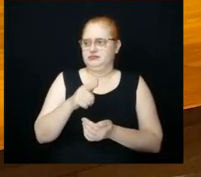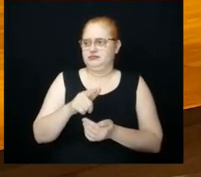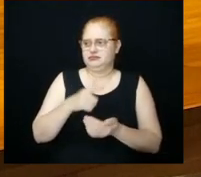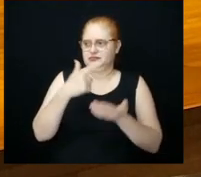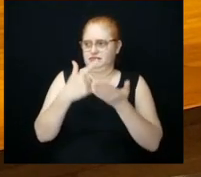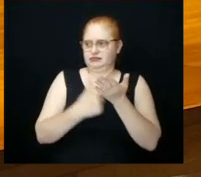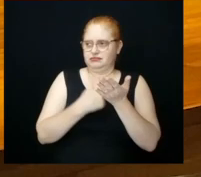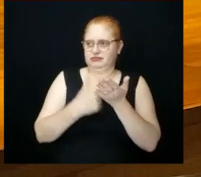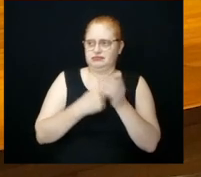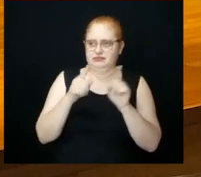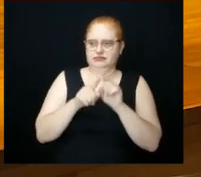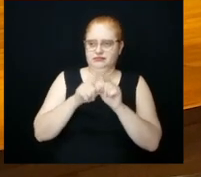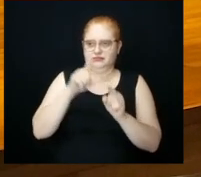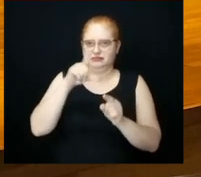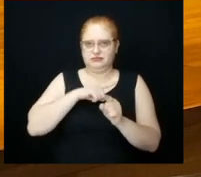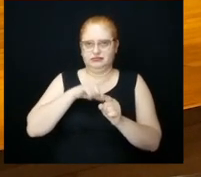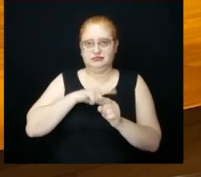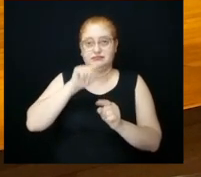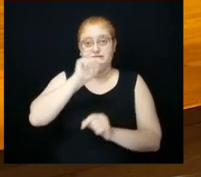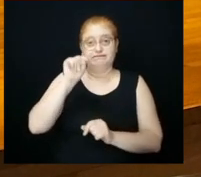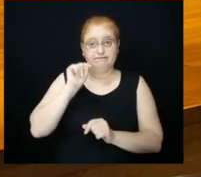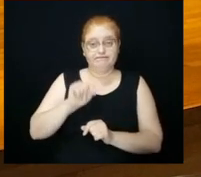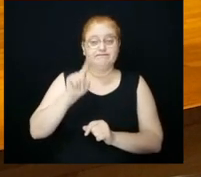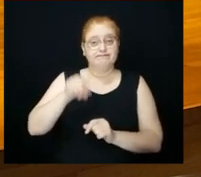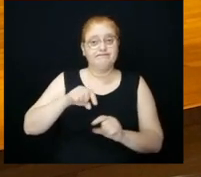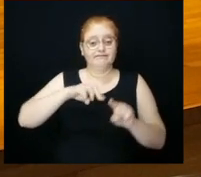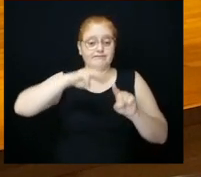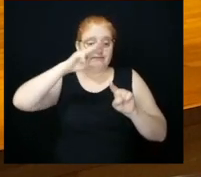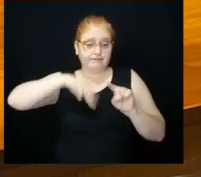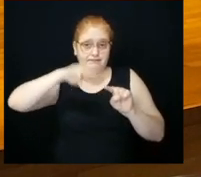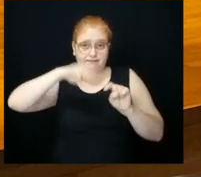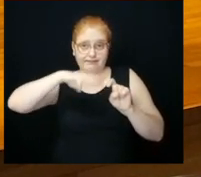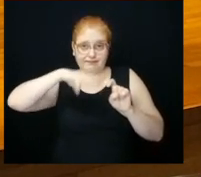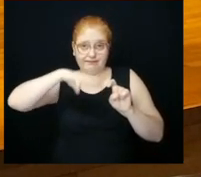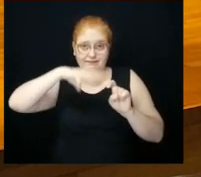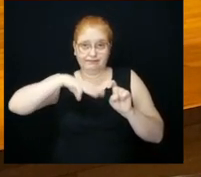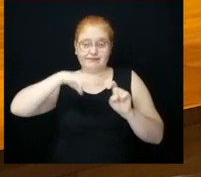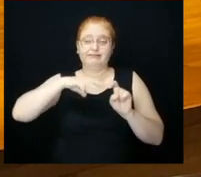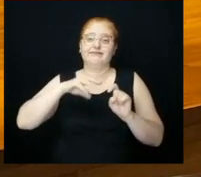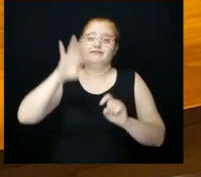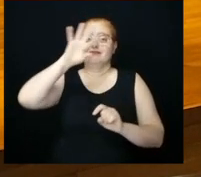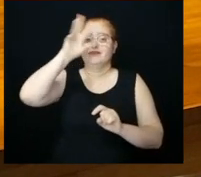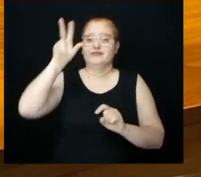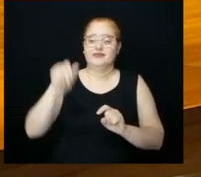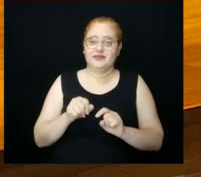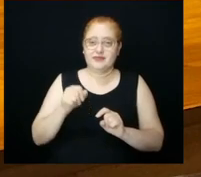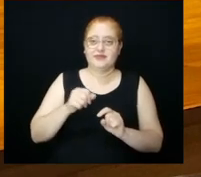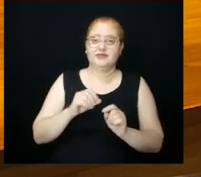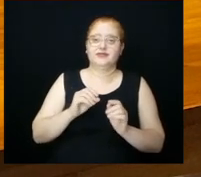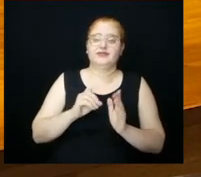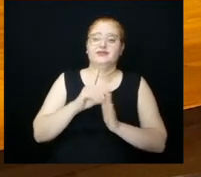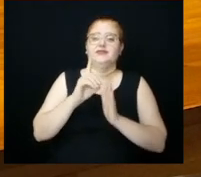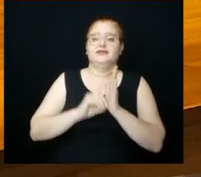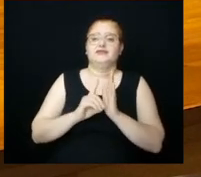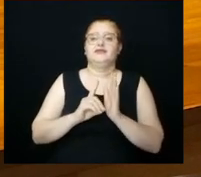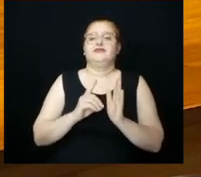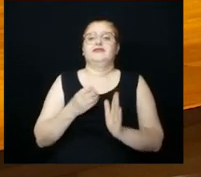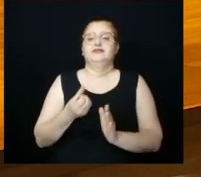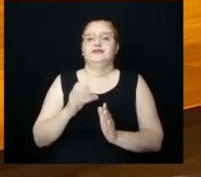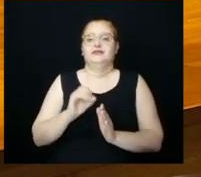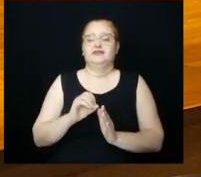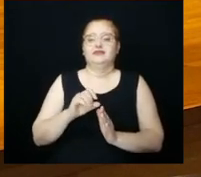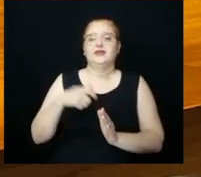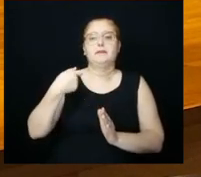né? Esse questionamento daquele mito da África, que é uma mitologia dos anos 50, 60, quando foi necessário